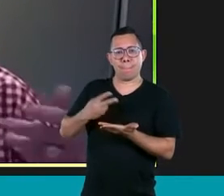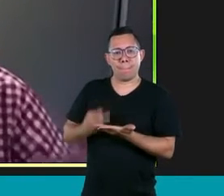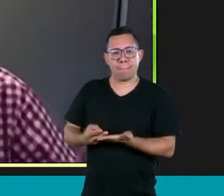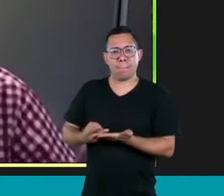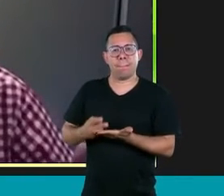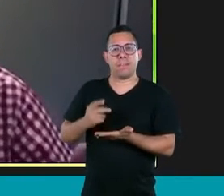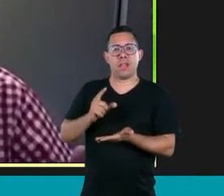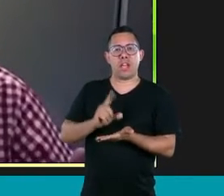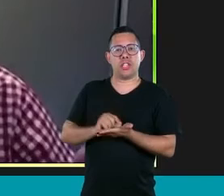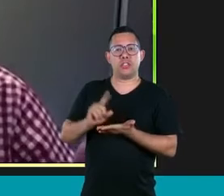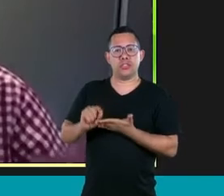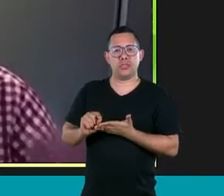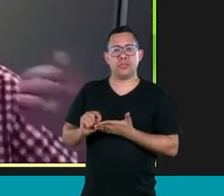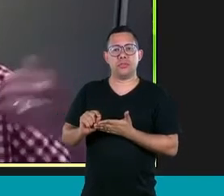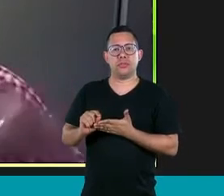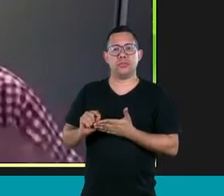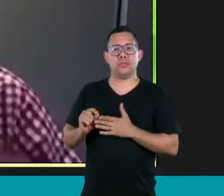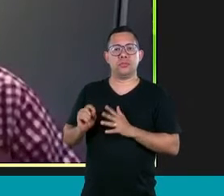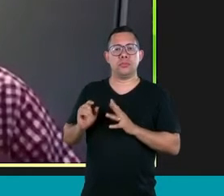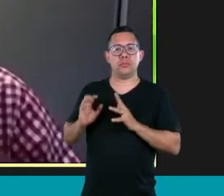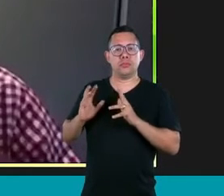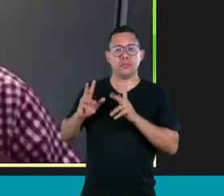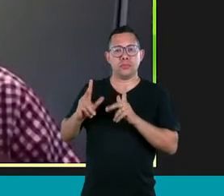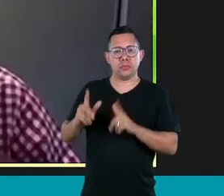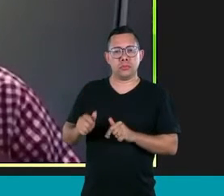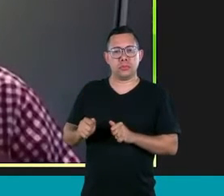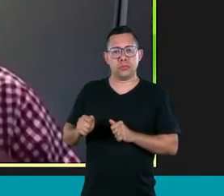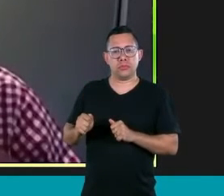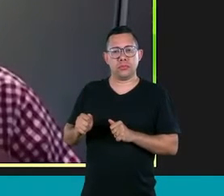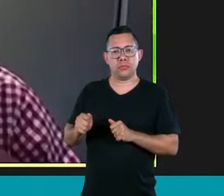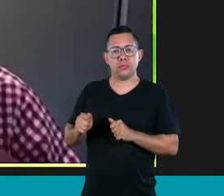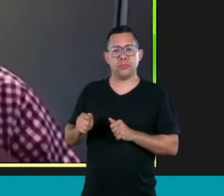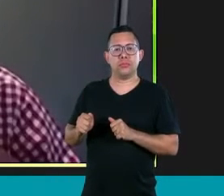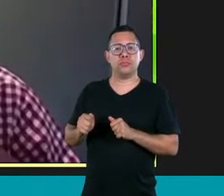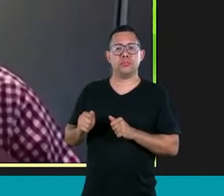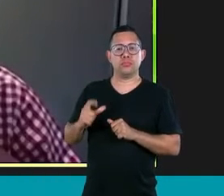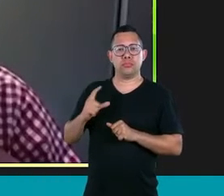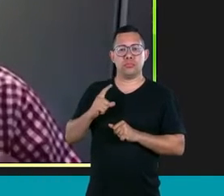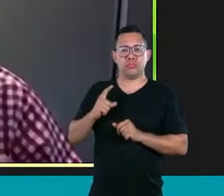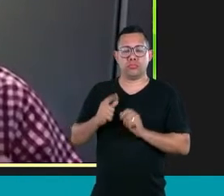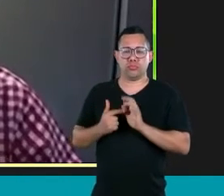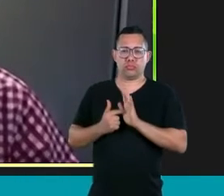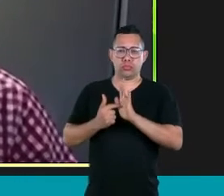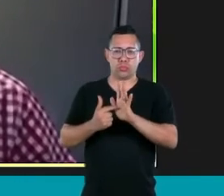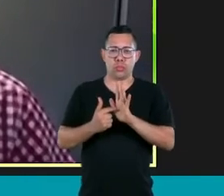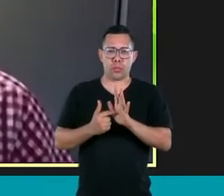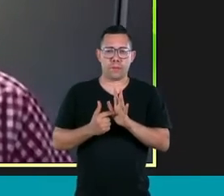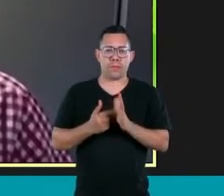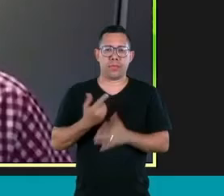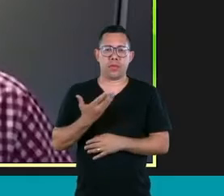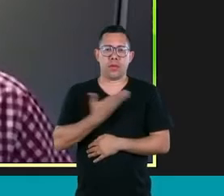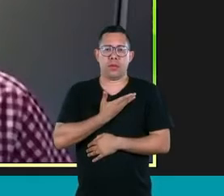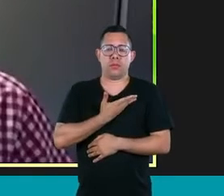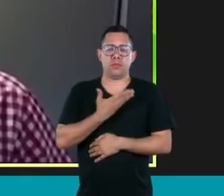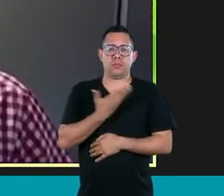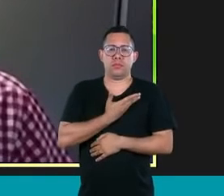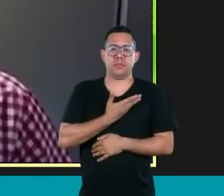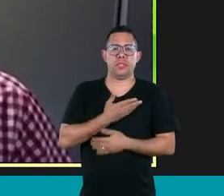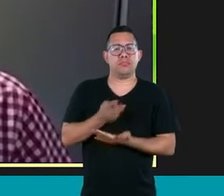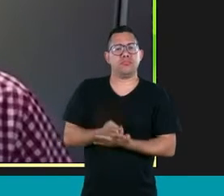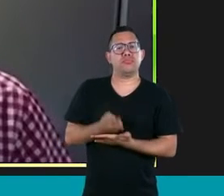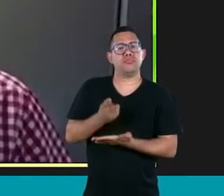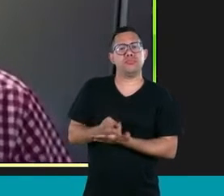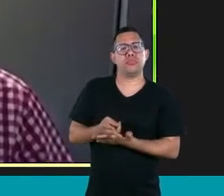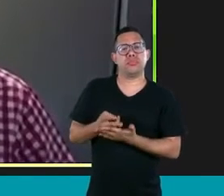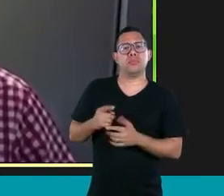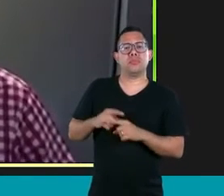pronunciamentos, entrevistas, somadas às minhas próprias reflexões sobre o conjunto da obra, surgiu uma amizade inabalável e